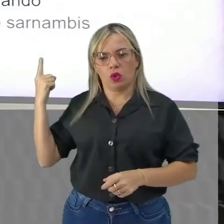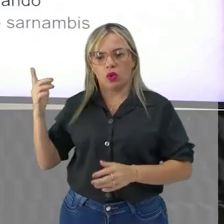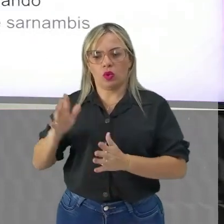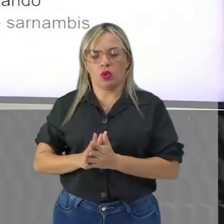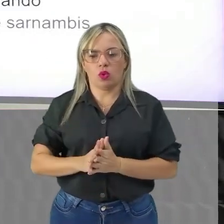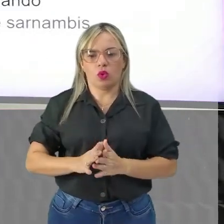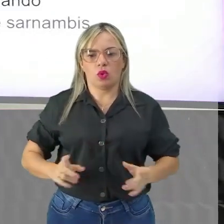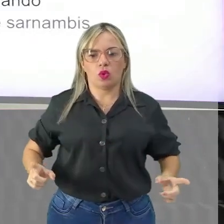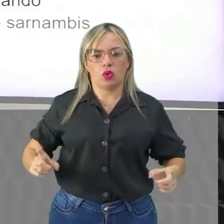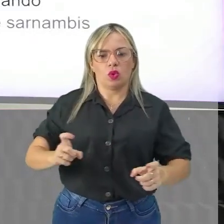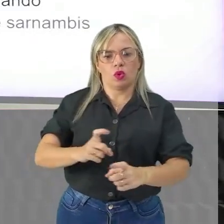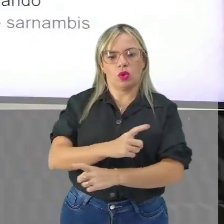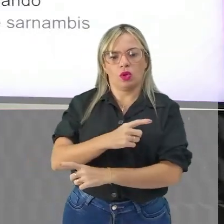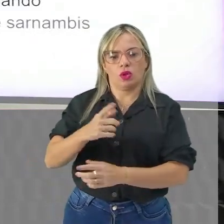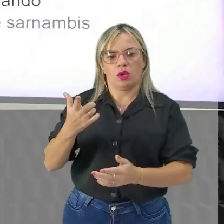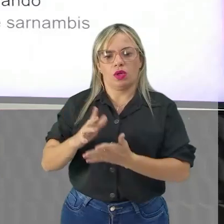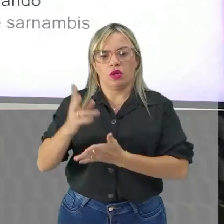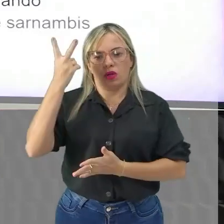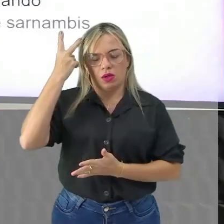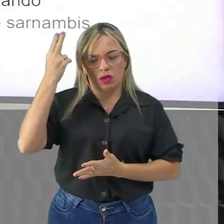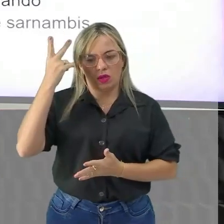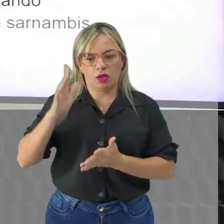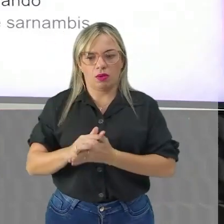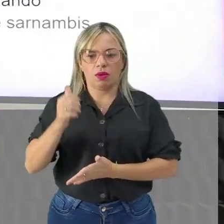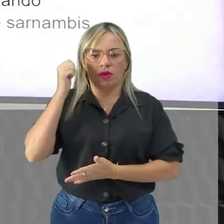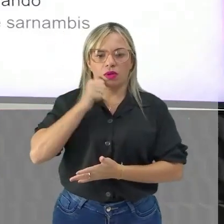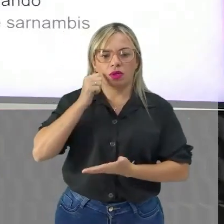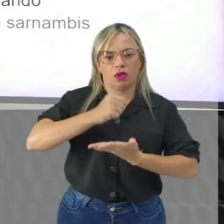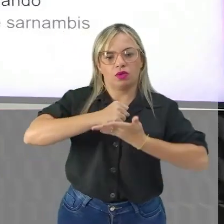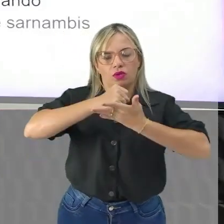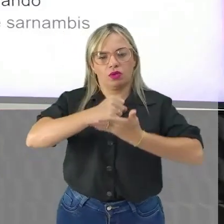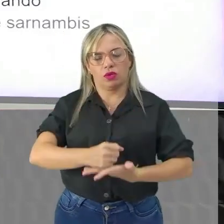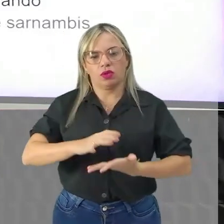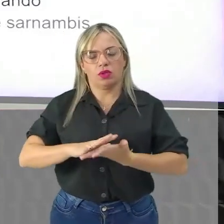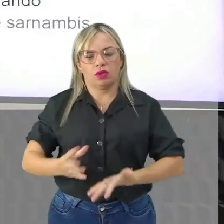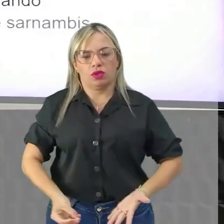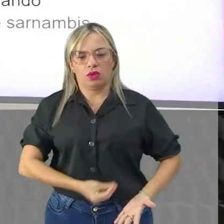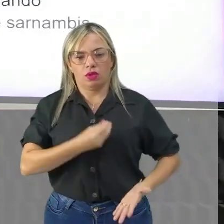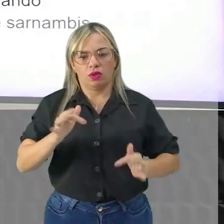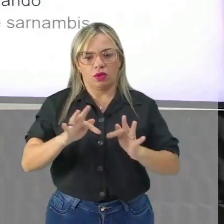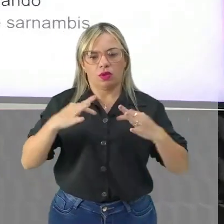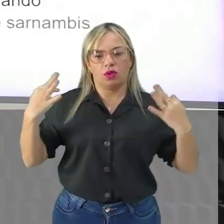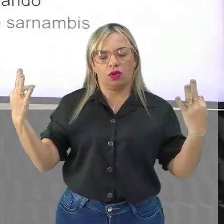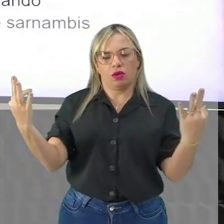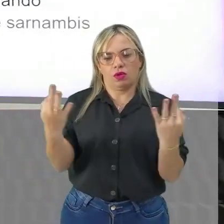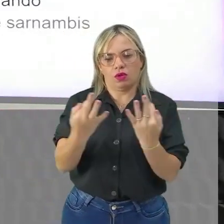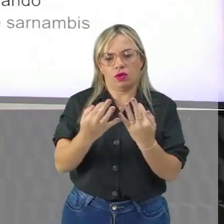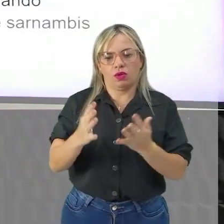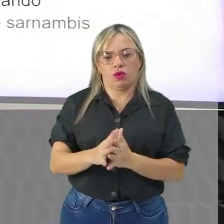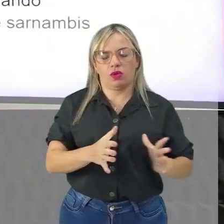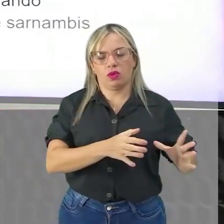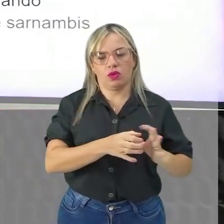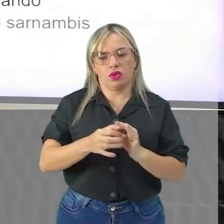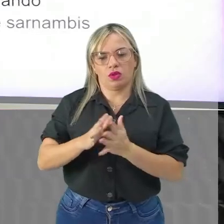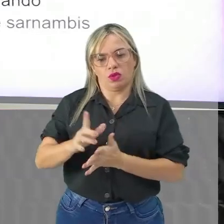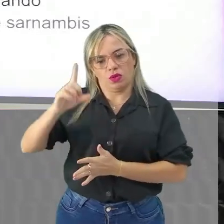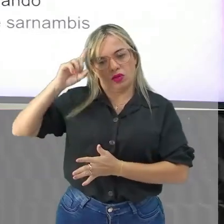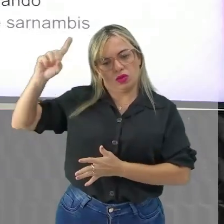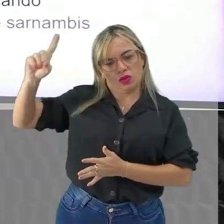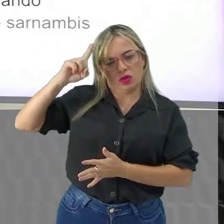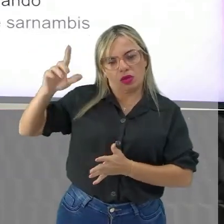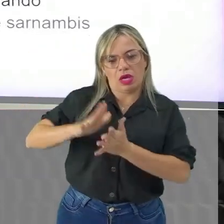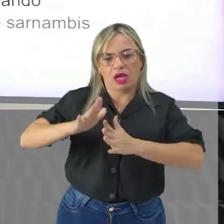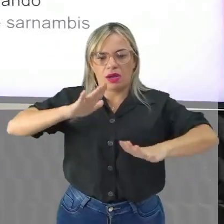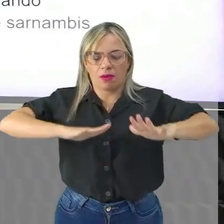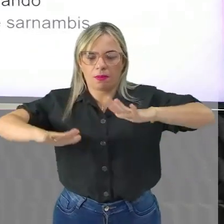no sustento das famílias. A rotina árdua e longa depende da variação das